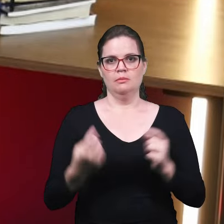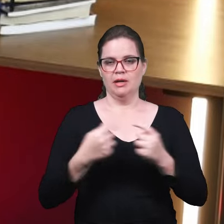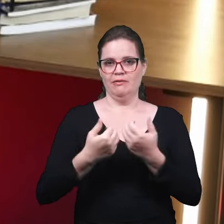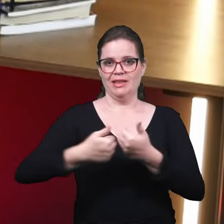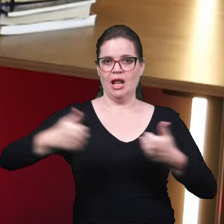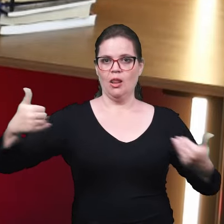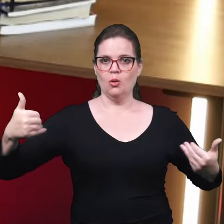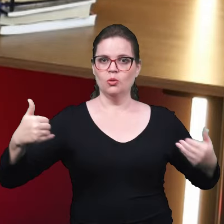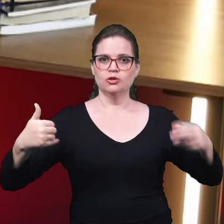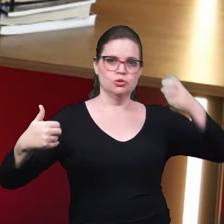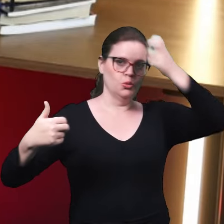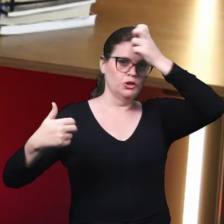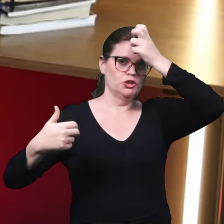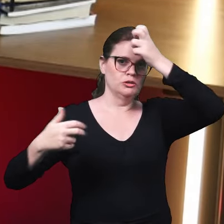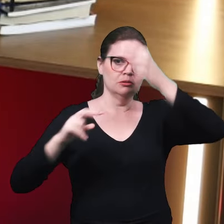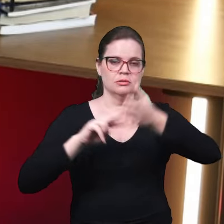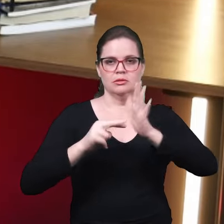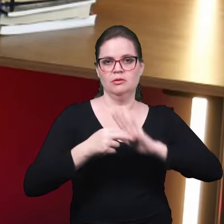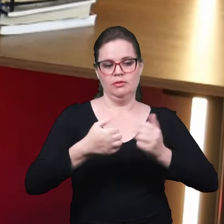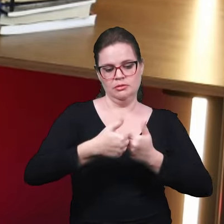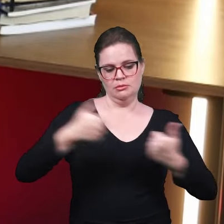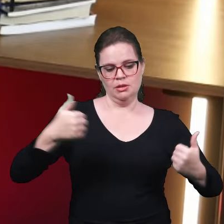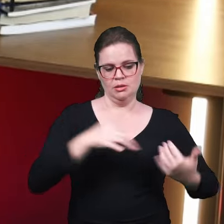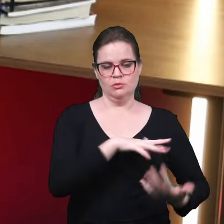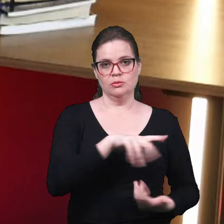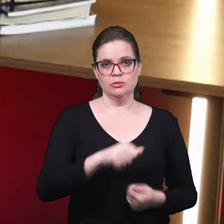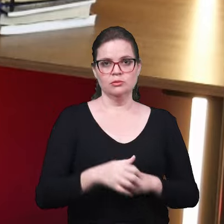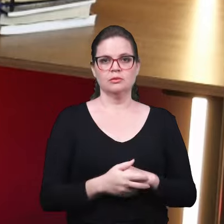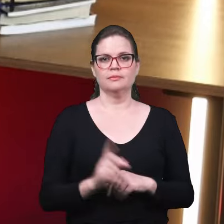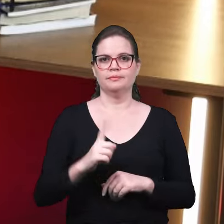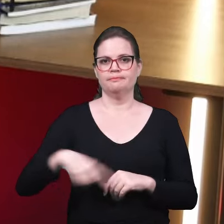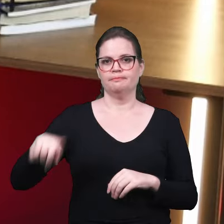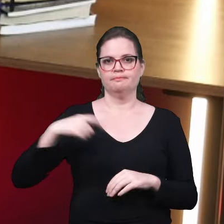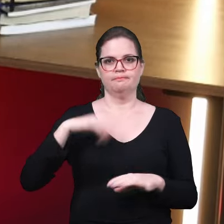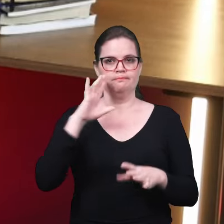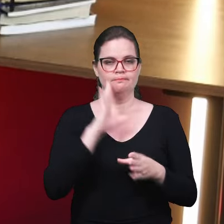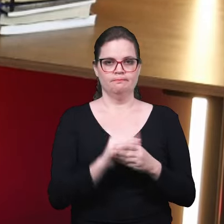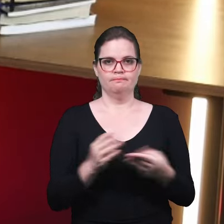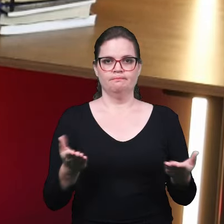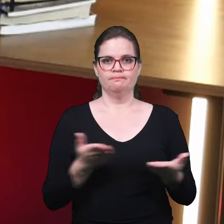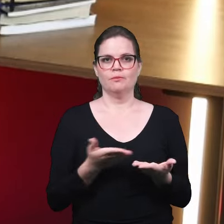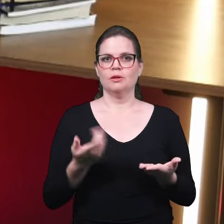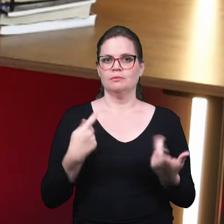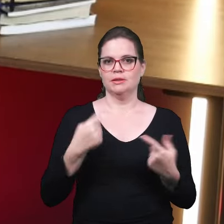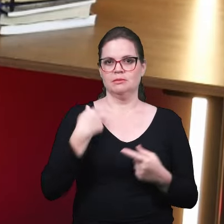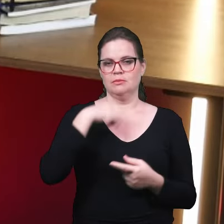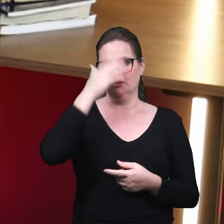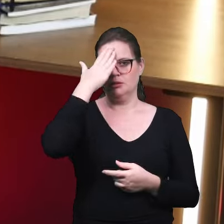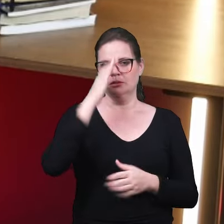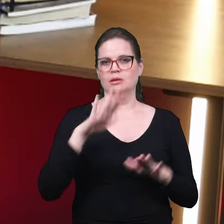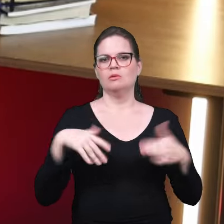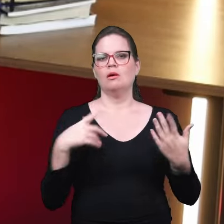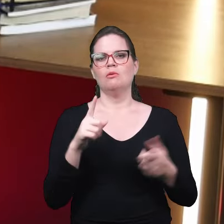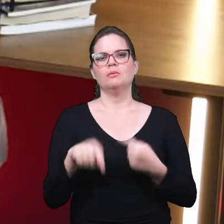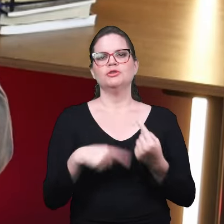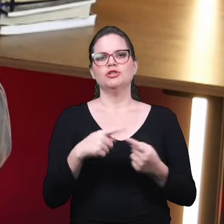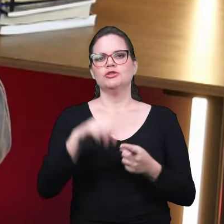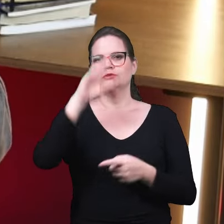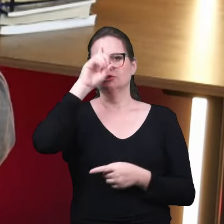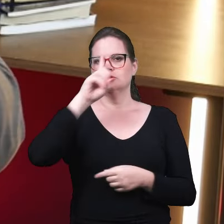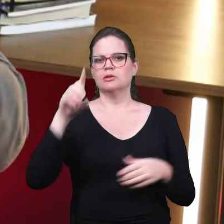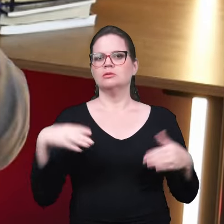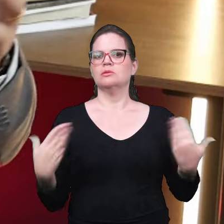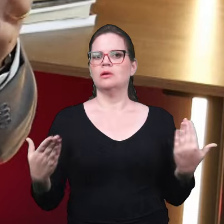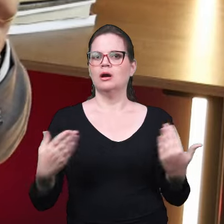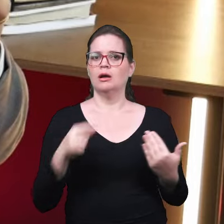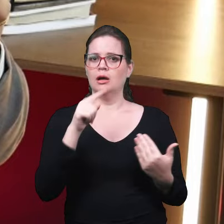Egito. Então, até para nós aqui nesse episódio entender isso. Qual o objetivo de Deus? É